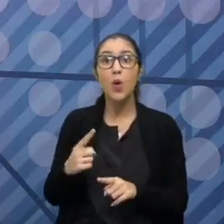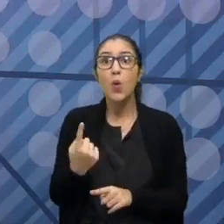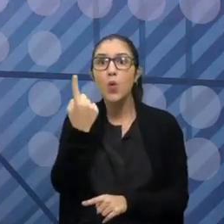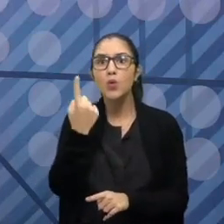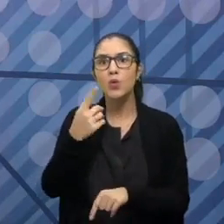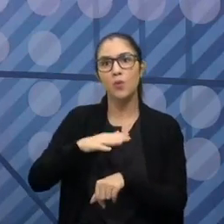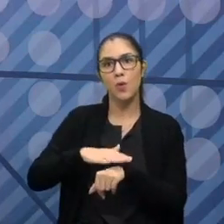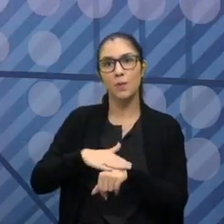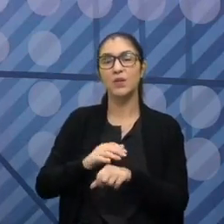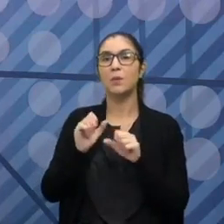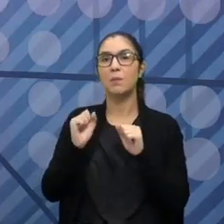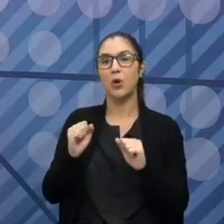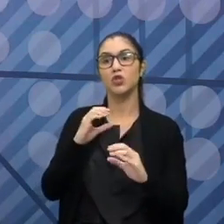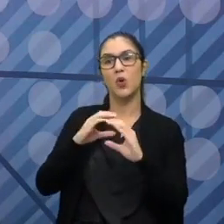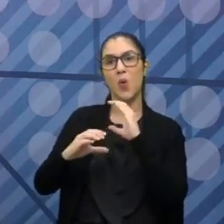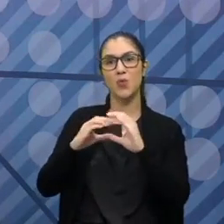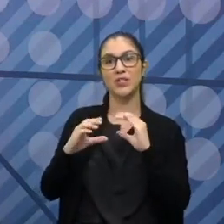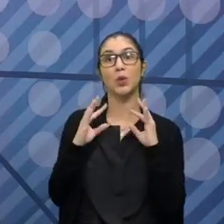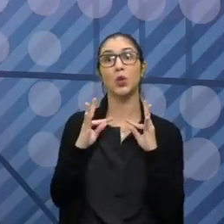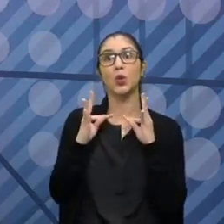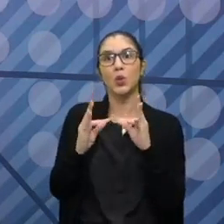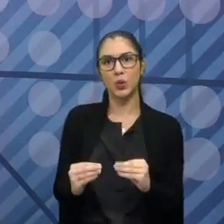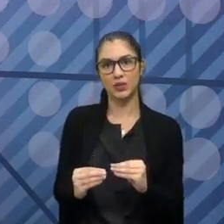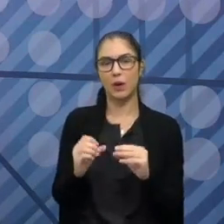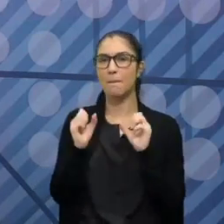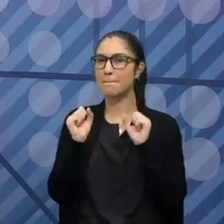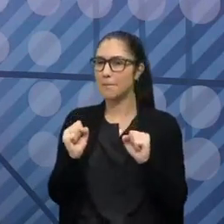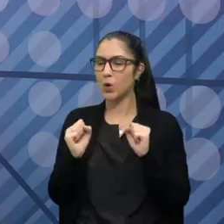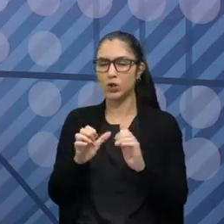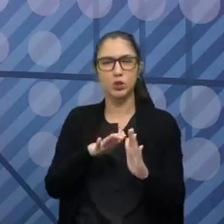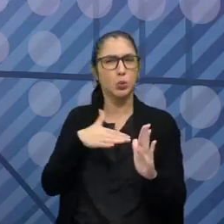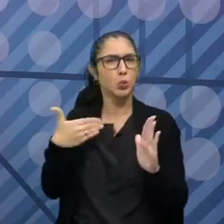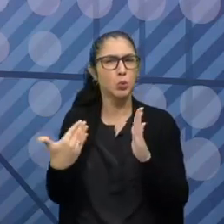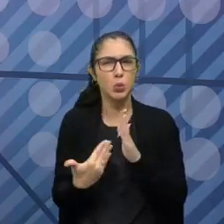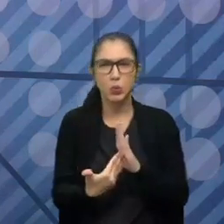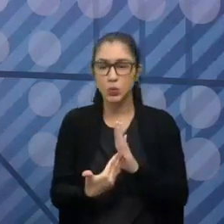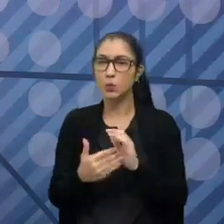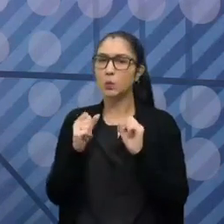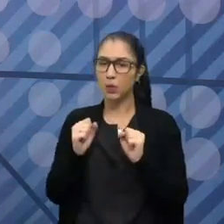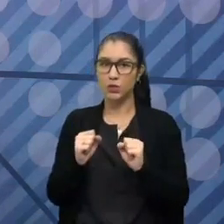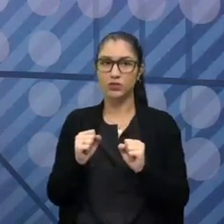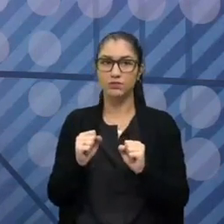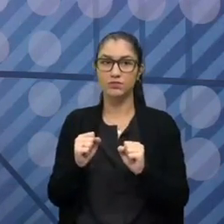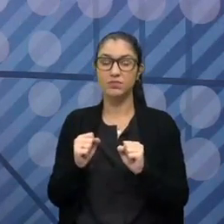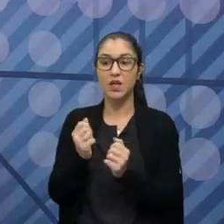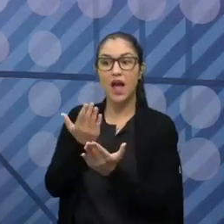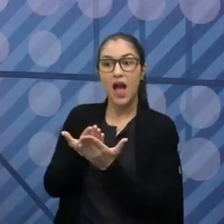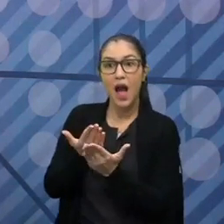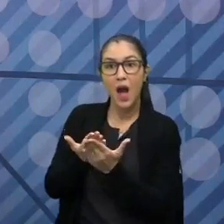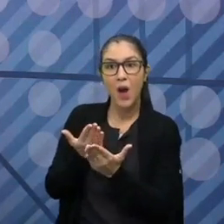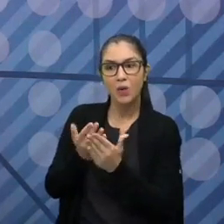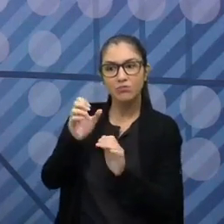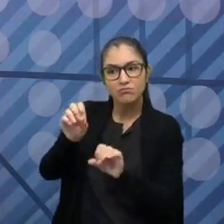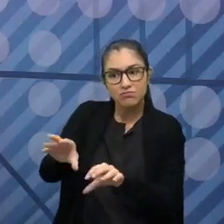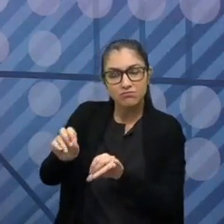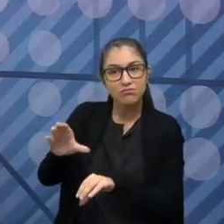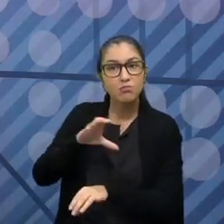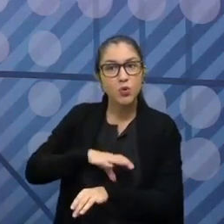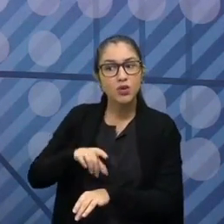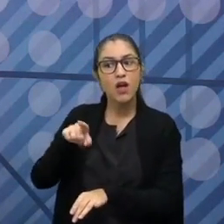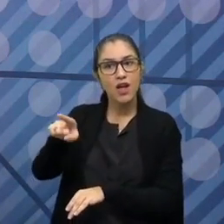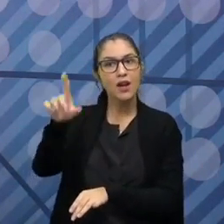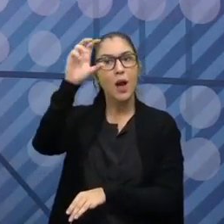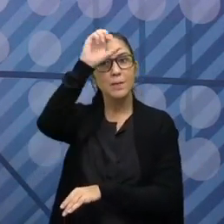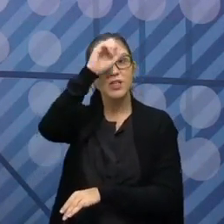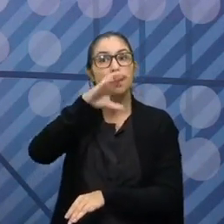onde é aceitável a comunicação total, tá? Usar de todos os recursos. Na aula de português, ele